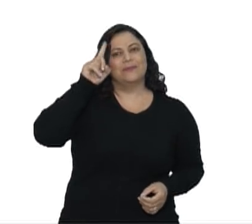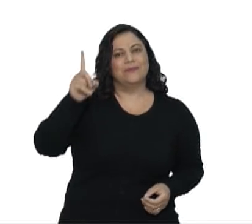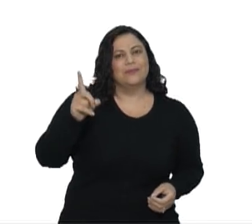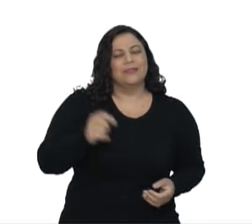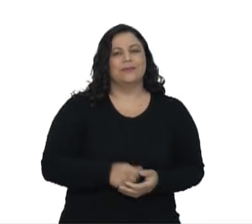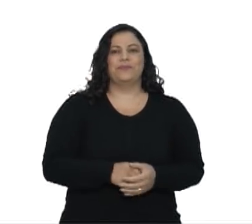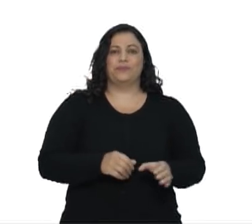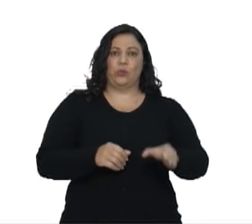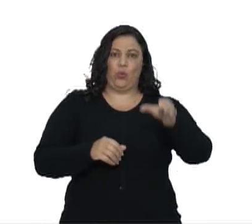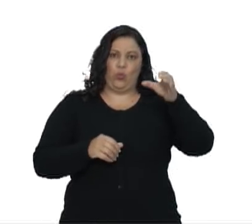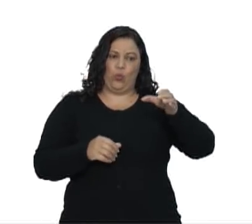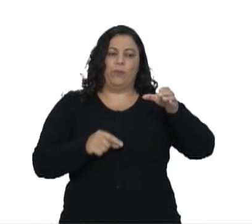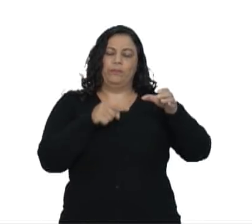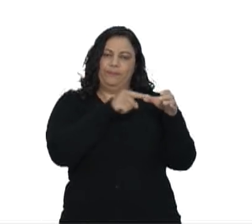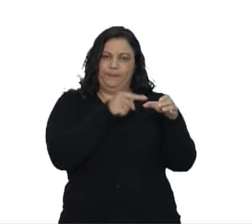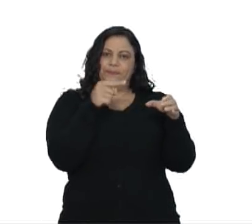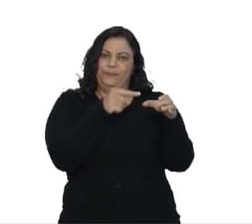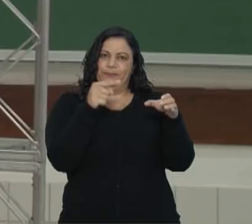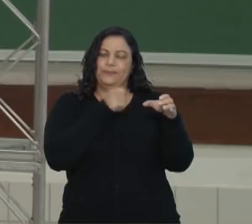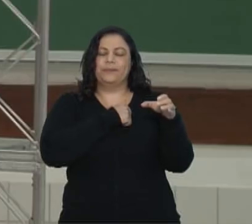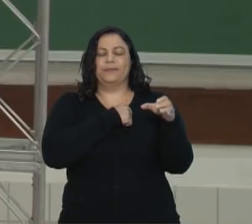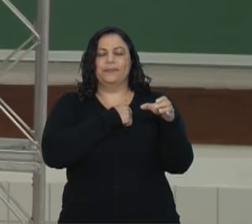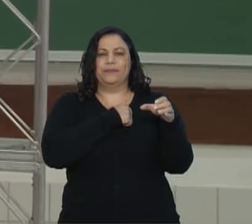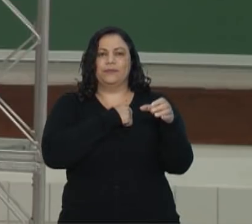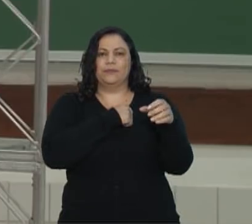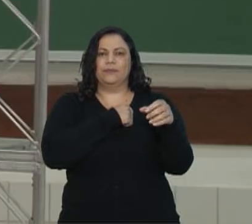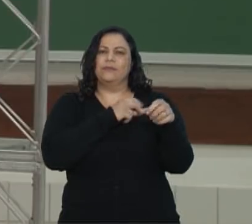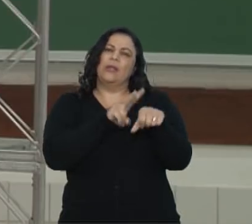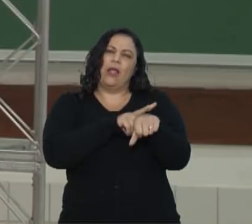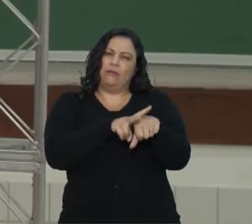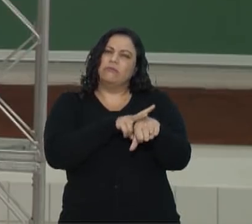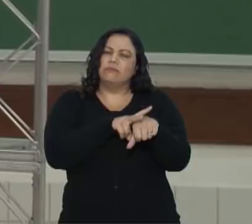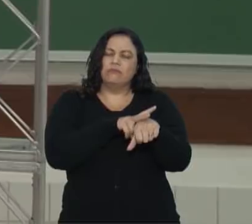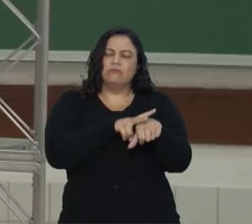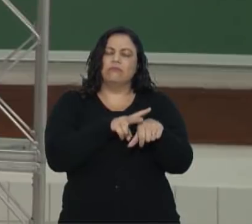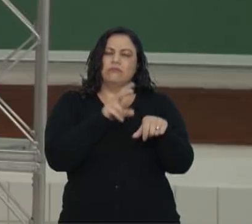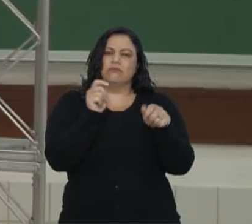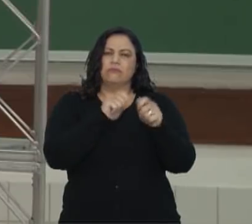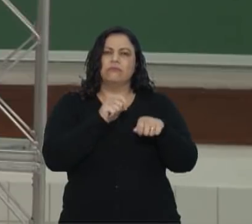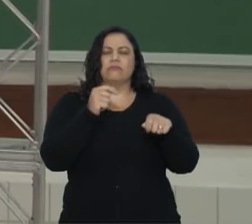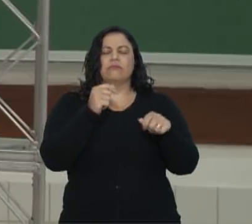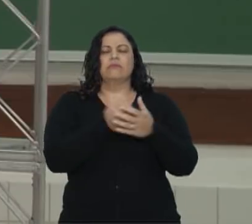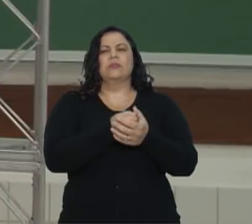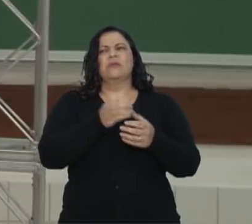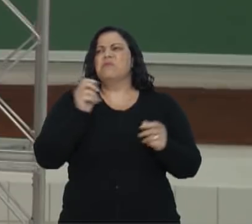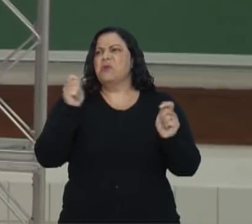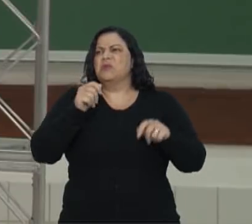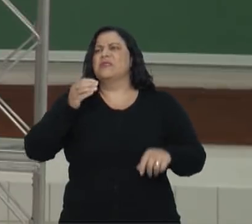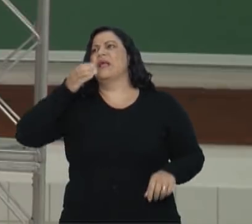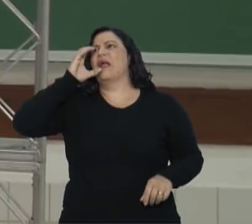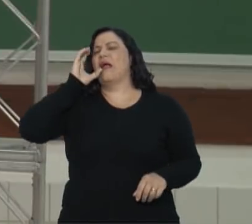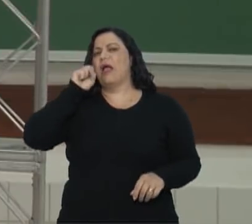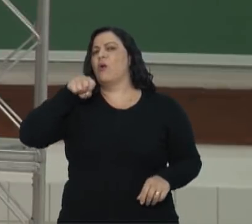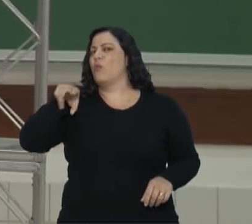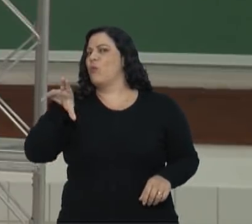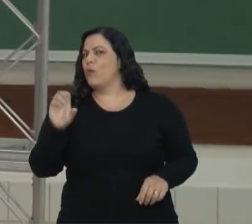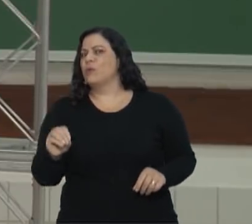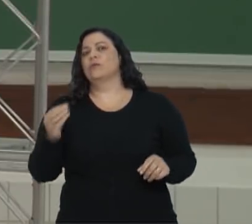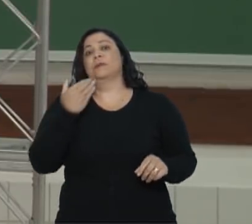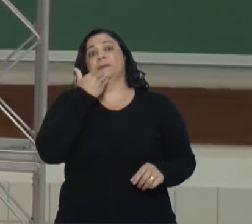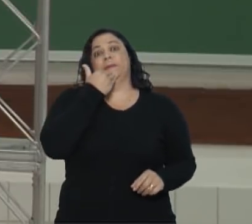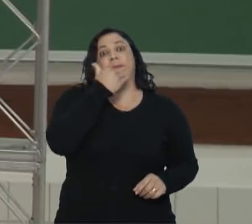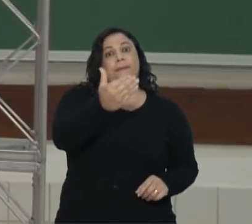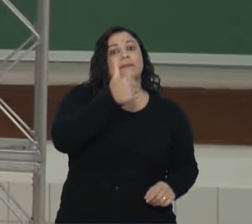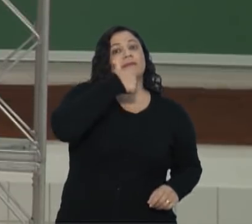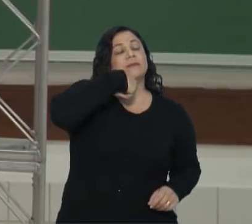copo transparente, então pode ser aquele copo que a gente tem em casa para beber água, beber suco, mas peça autorização